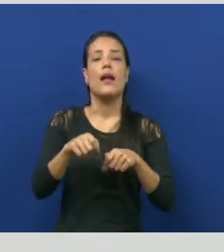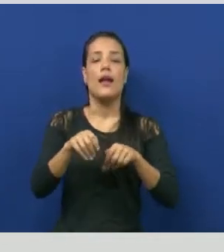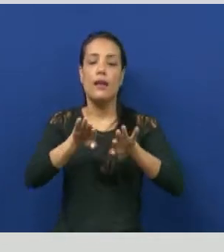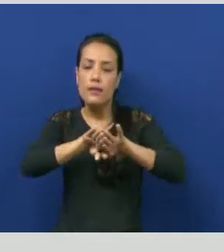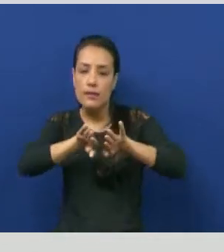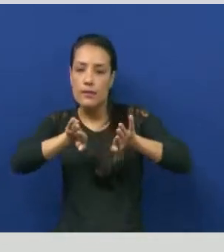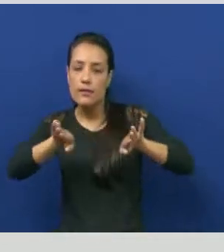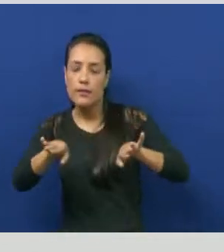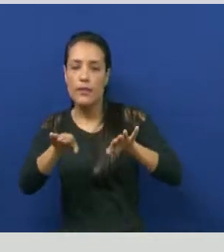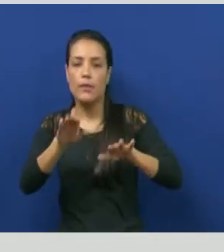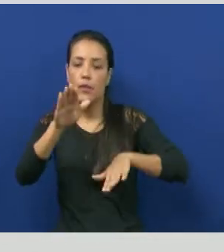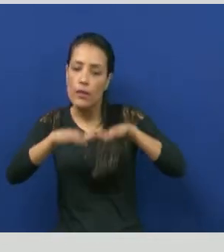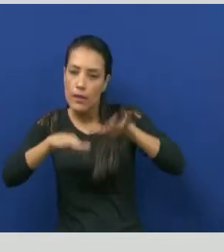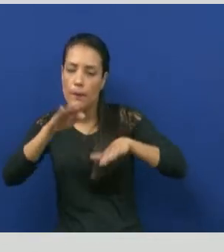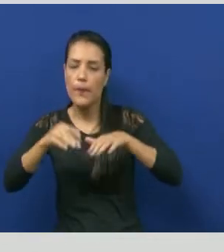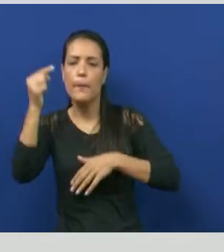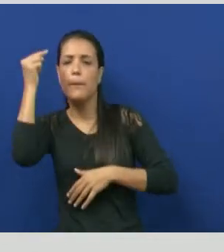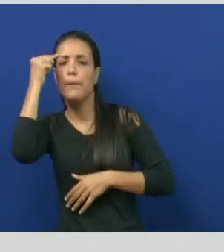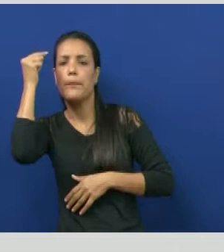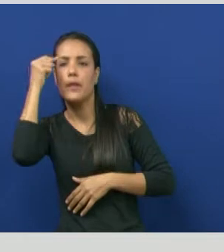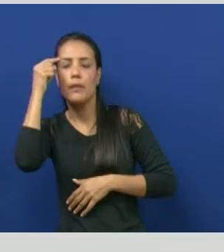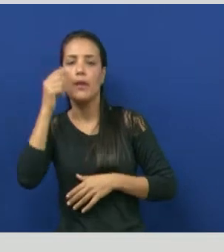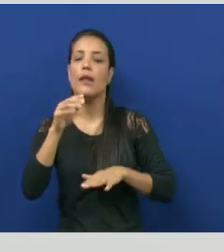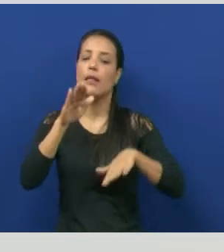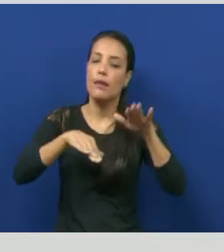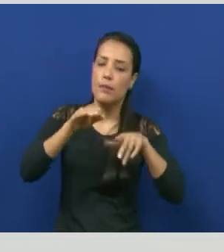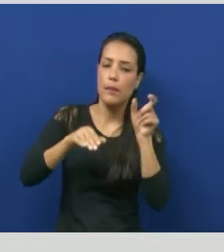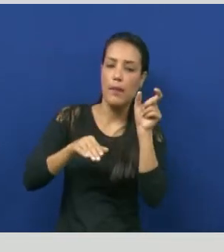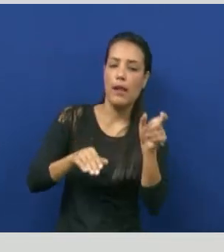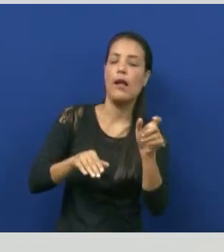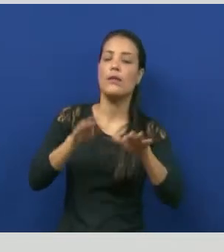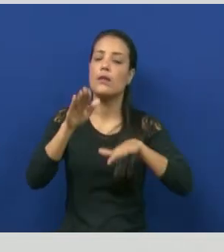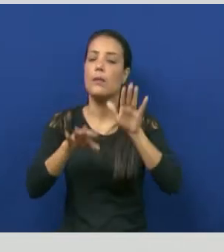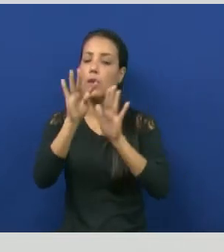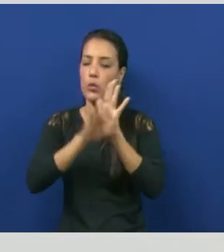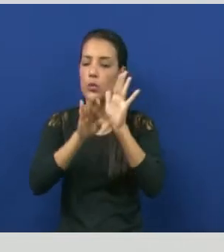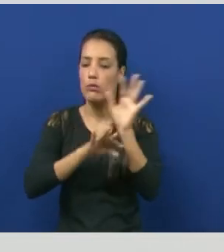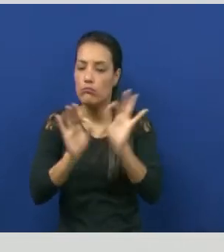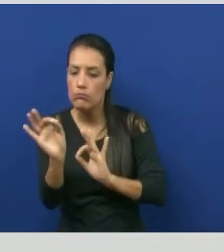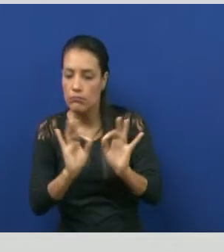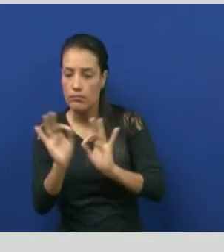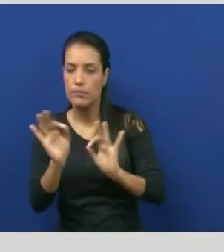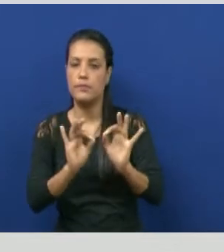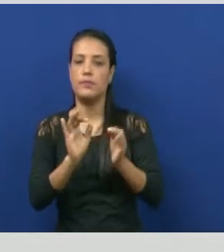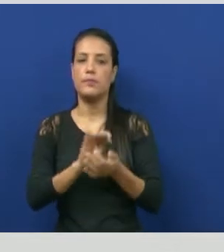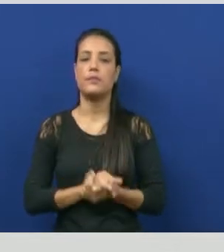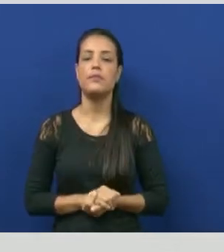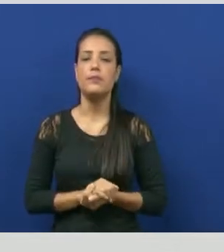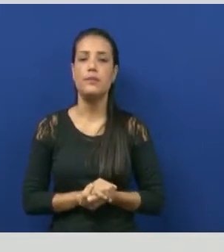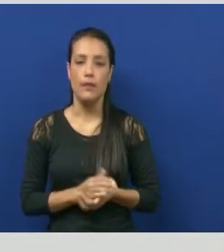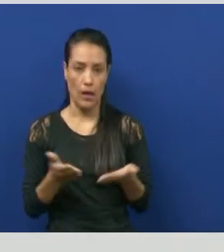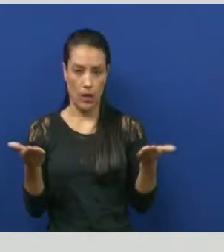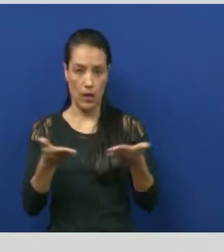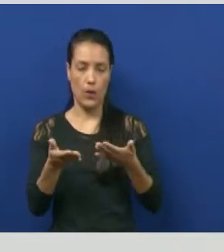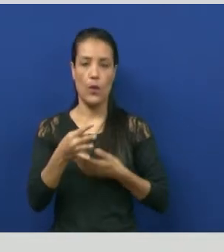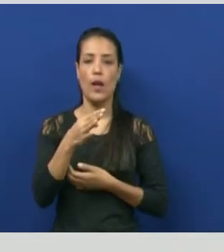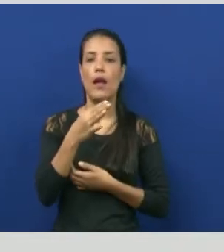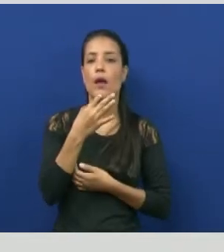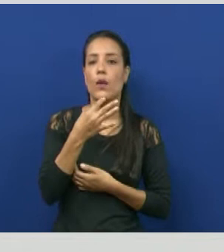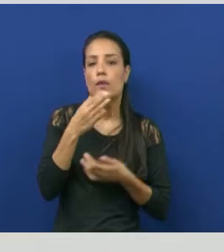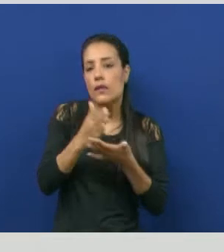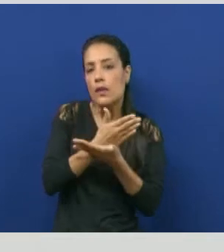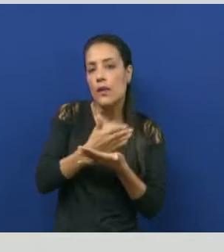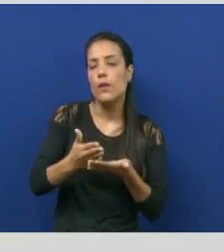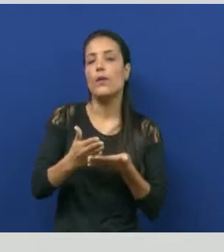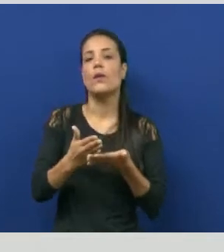da palavra, do pensamento e na construção ou sintaxe. Vamos lá conhecer algumas coisas